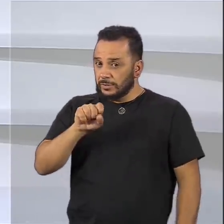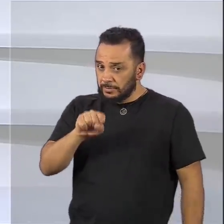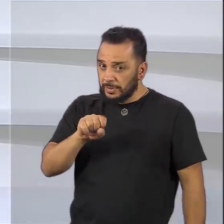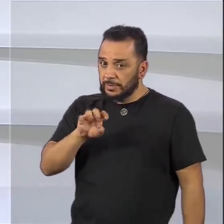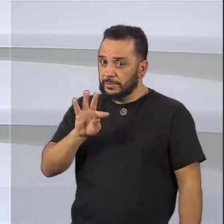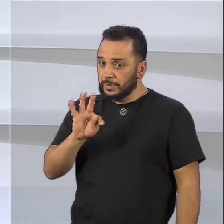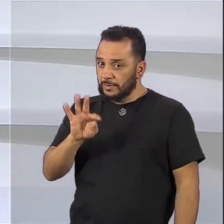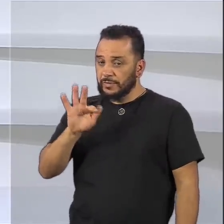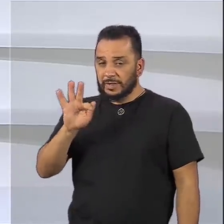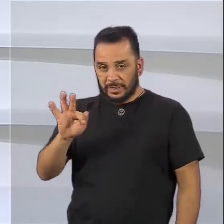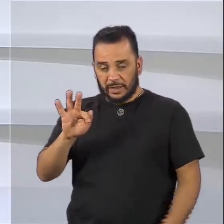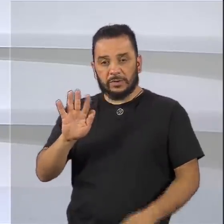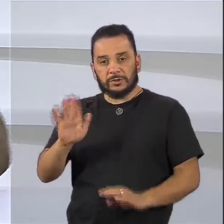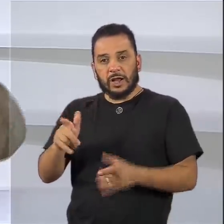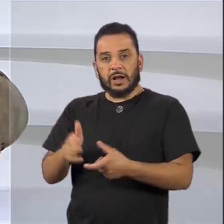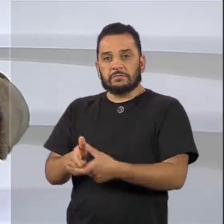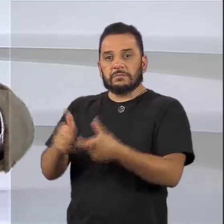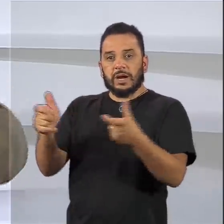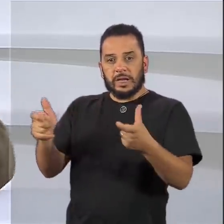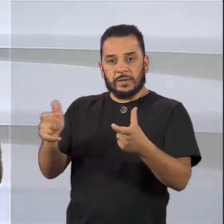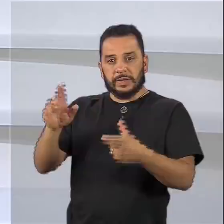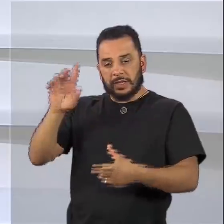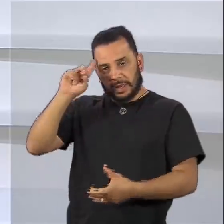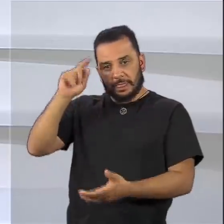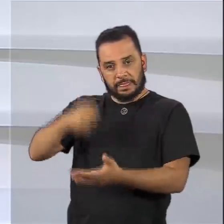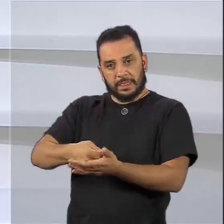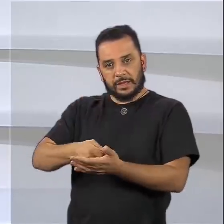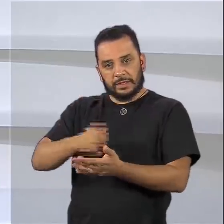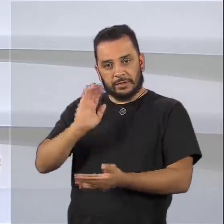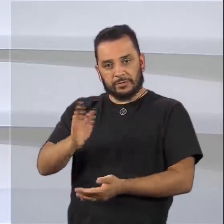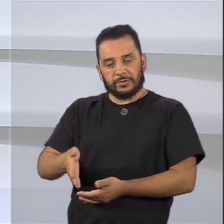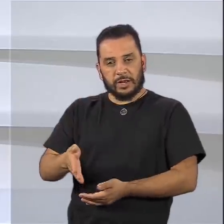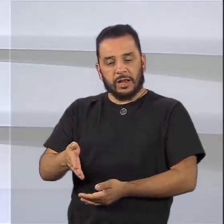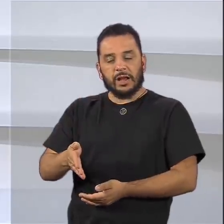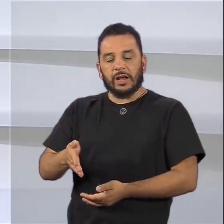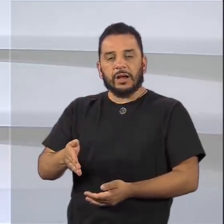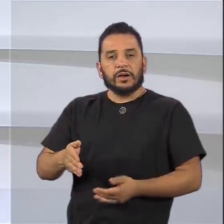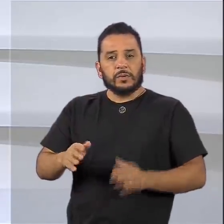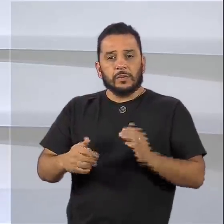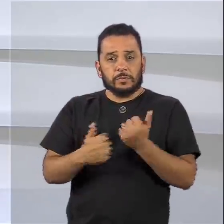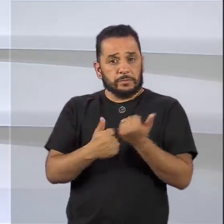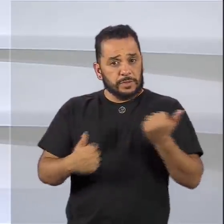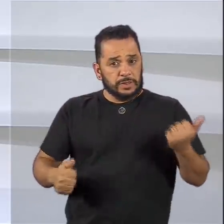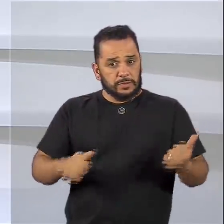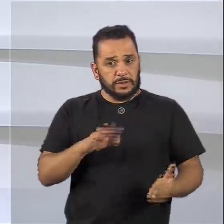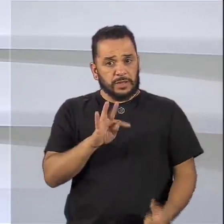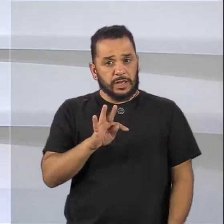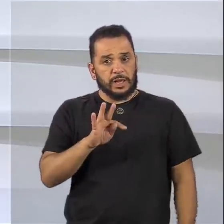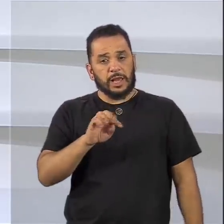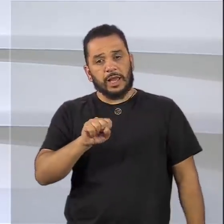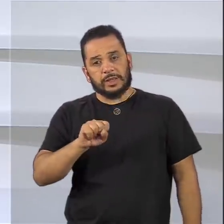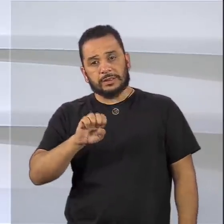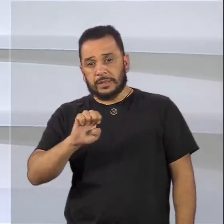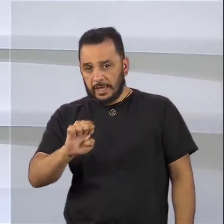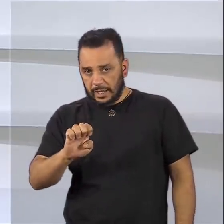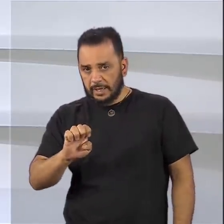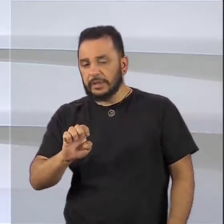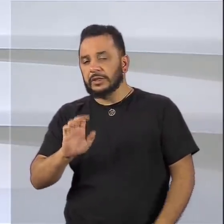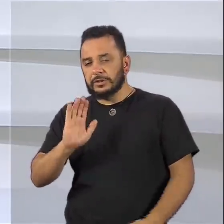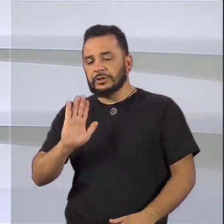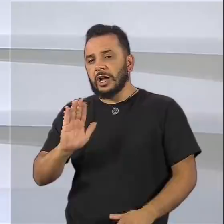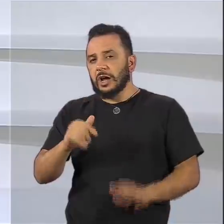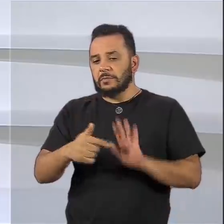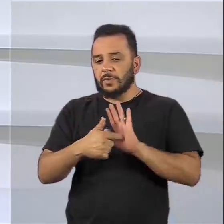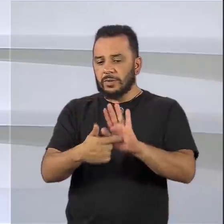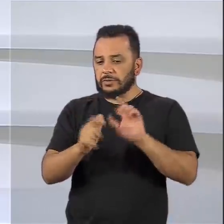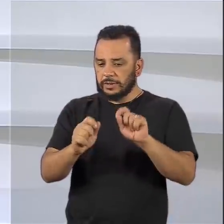maneira majoritária, né? Inclusive os ministros que estão no TSE foram favoráveis a essa votação, no sentido de que a lei da